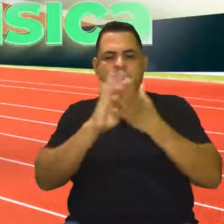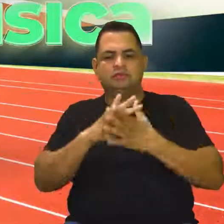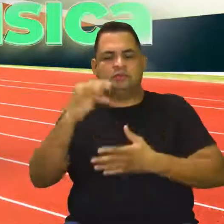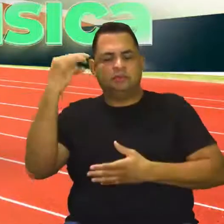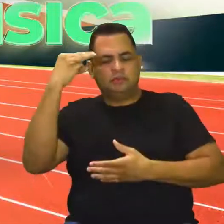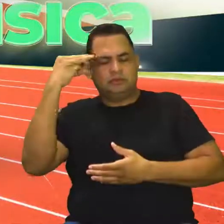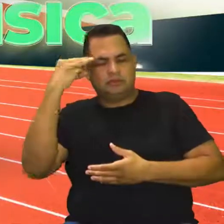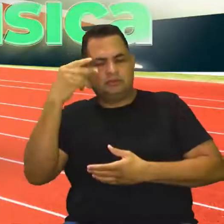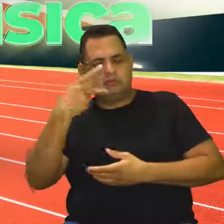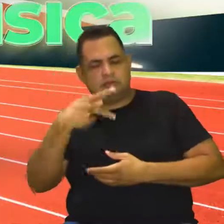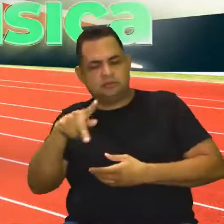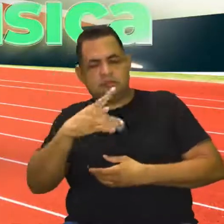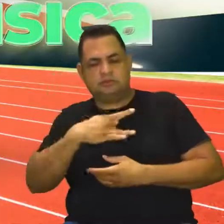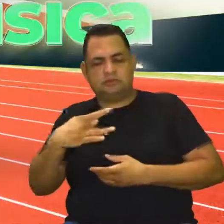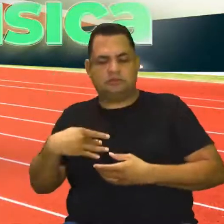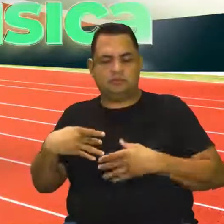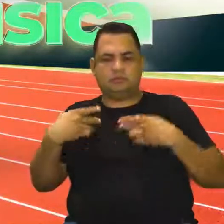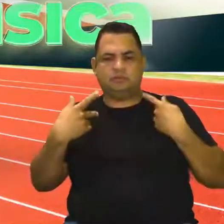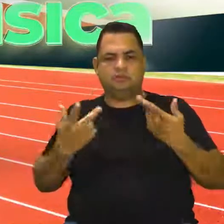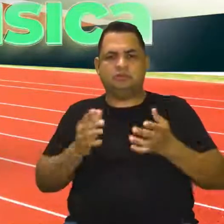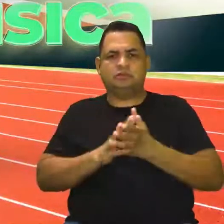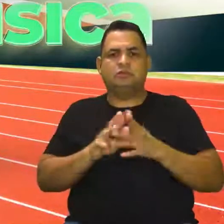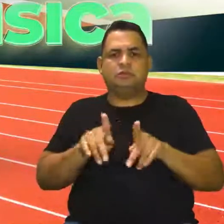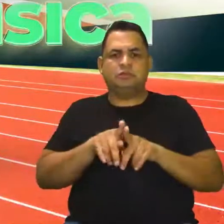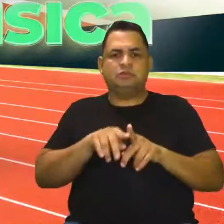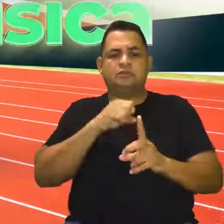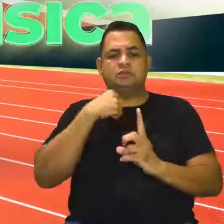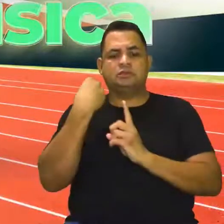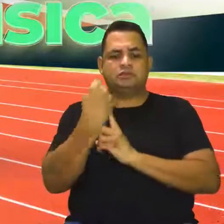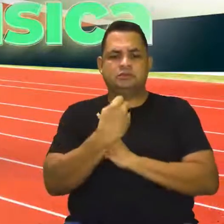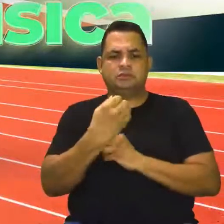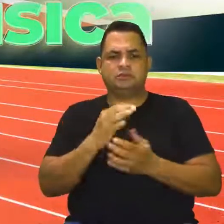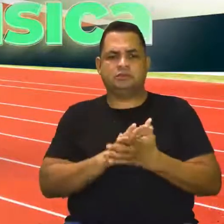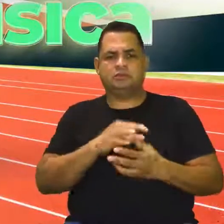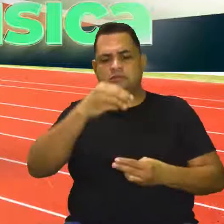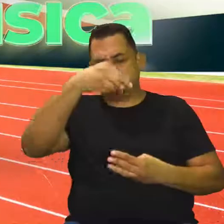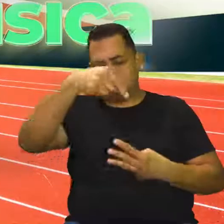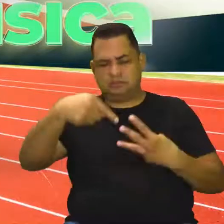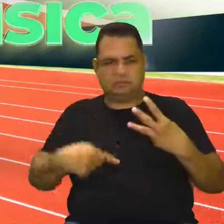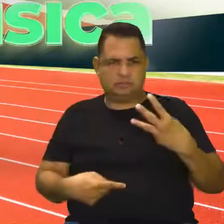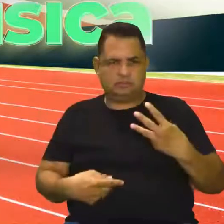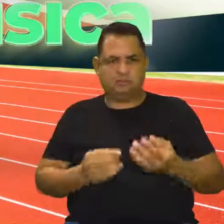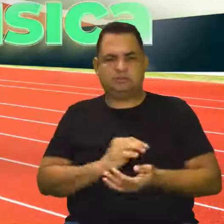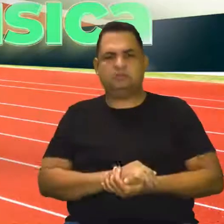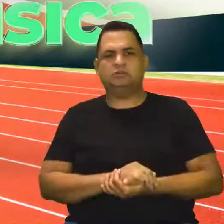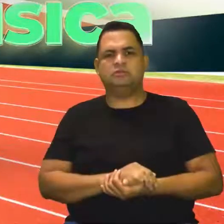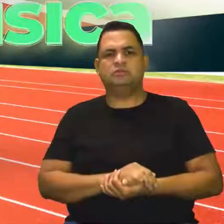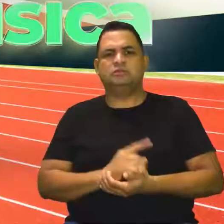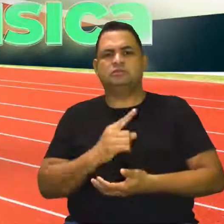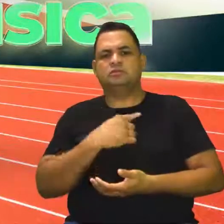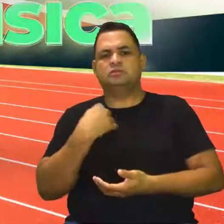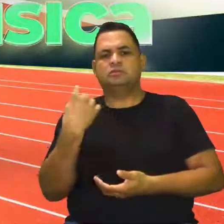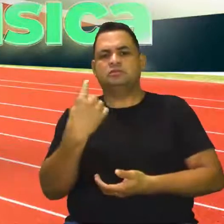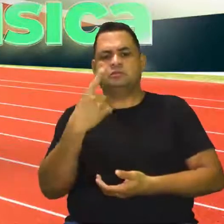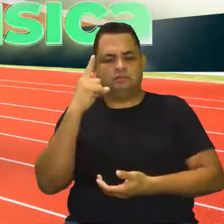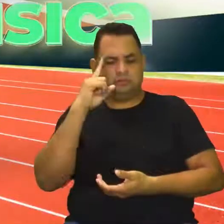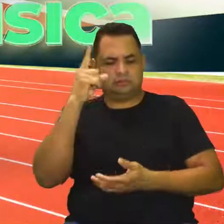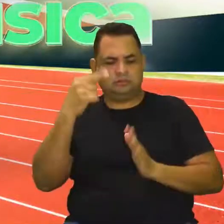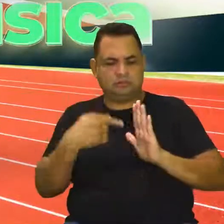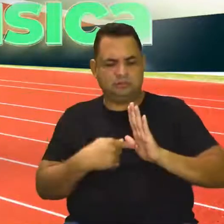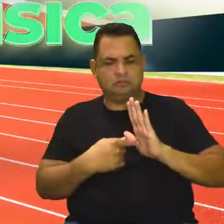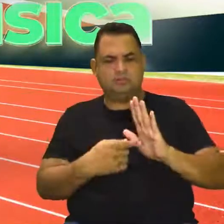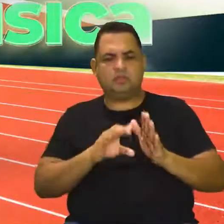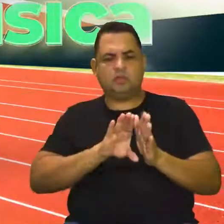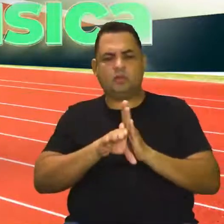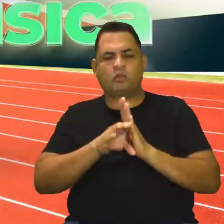mental, na sua saúde física e na sua saúde social. Nos 3 campos aí, né? Isso. Então, a nossa ideia aqui de trazer o conceito